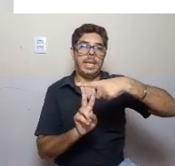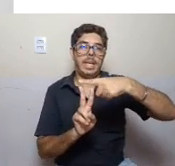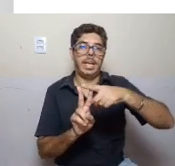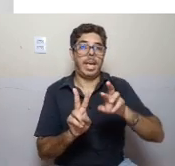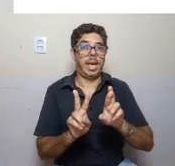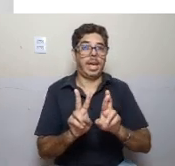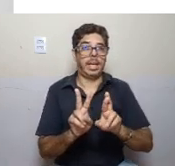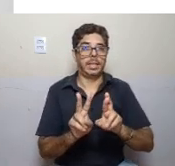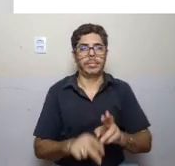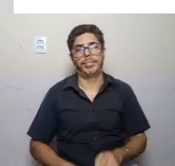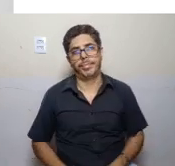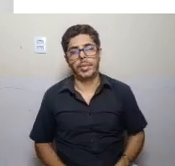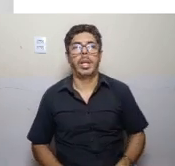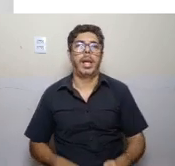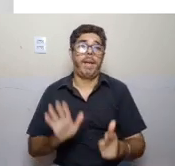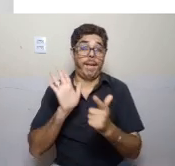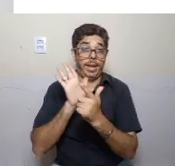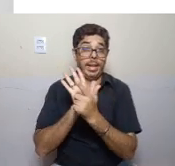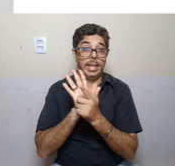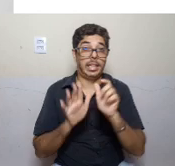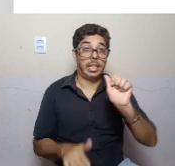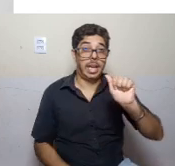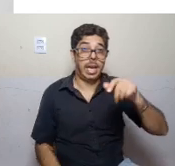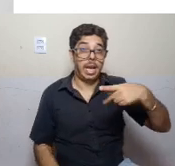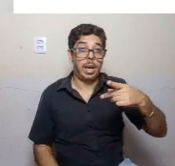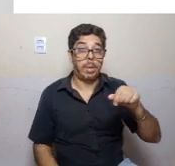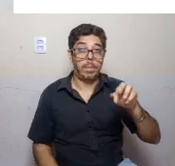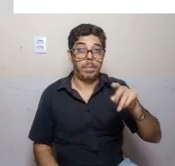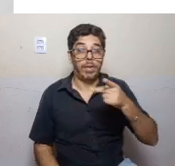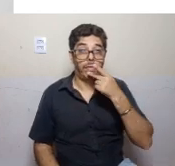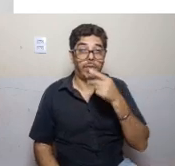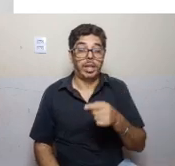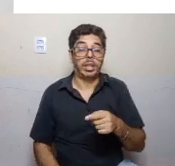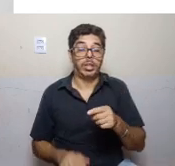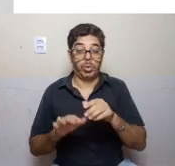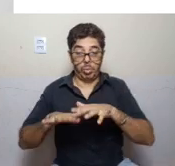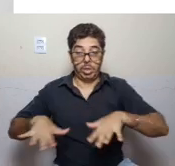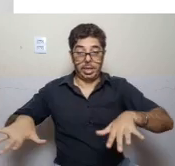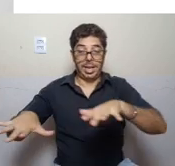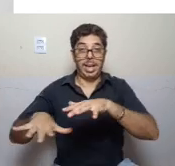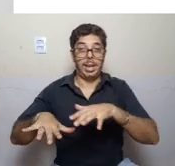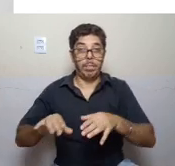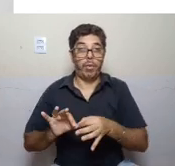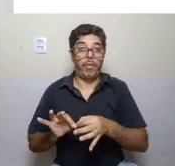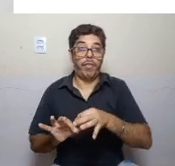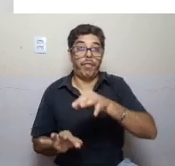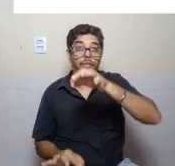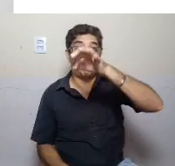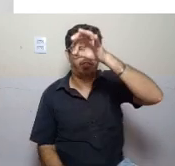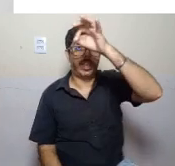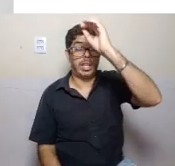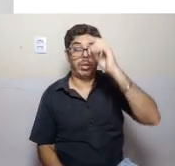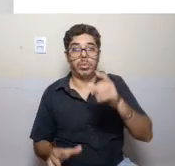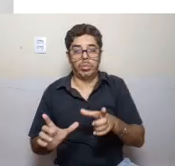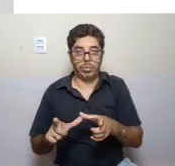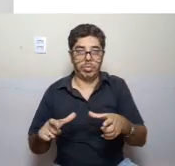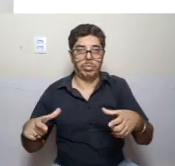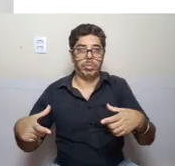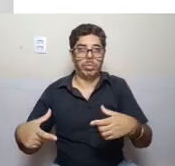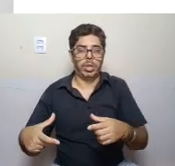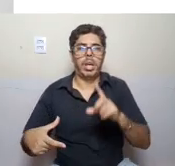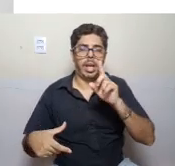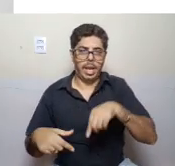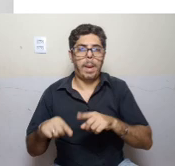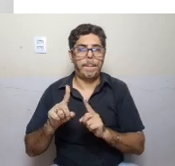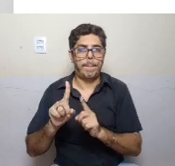de acordo com a lei de Ampère, você pode escrever o campo de um fio reto como sendo proporcional à corrente e